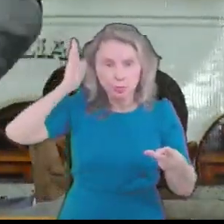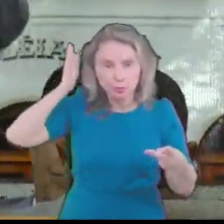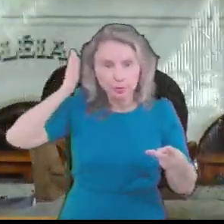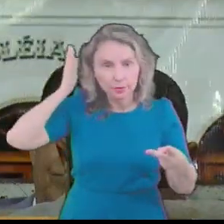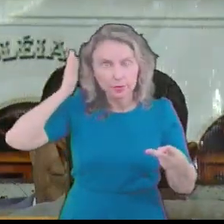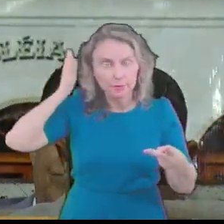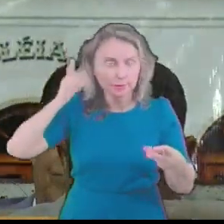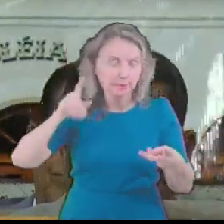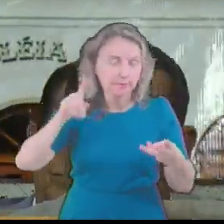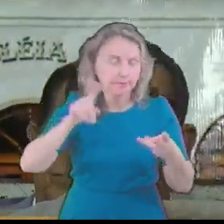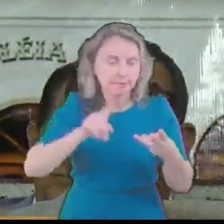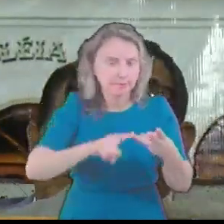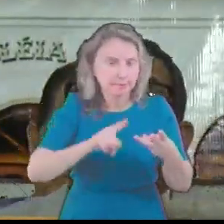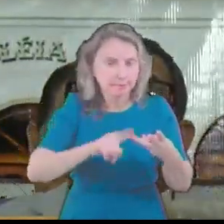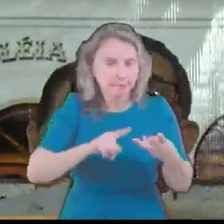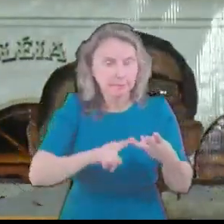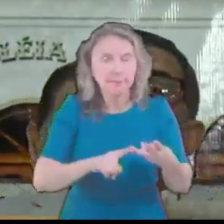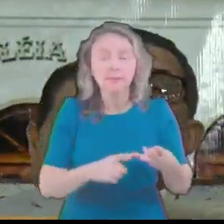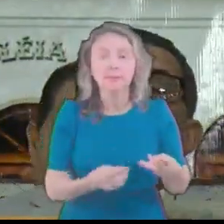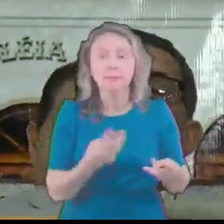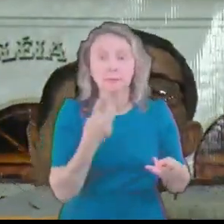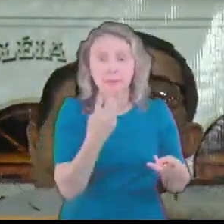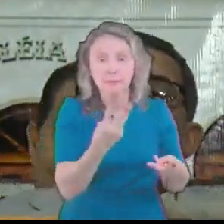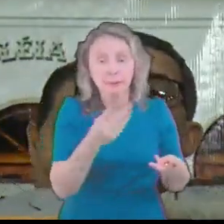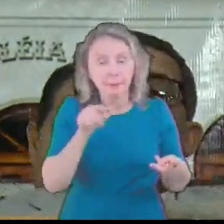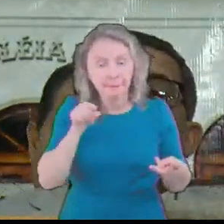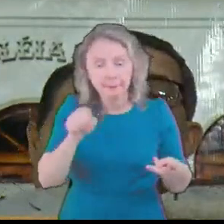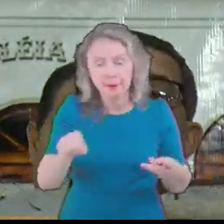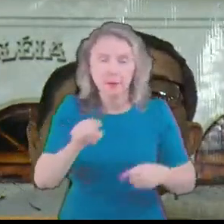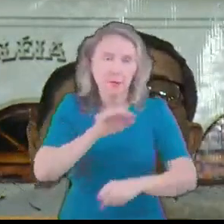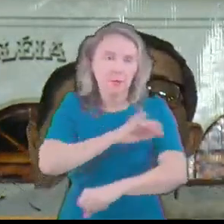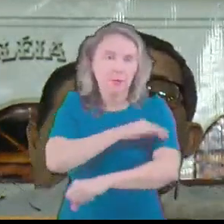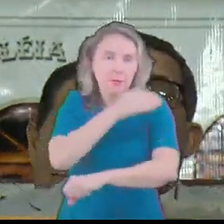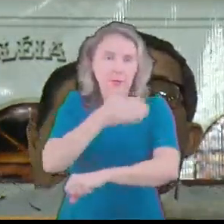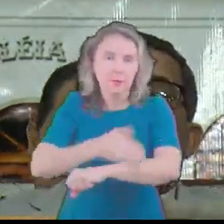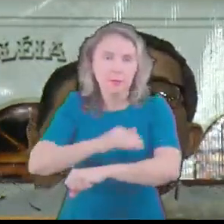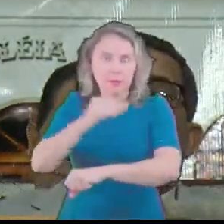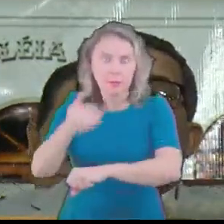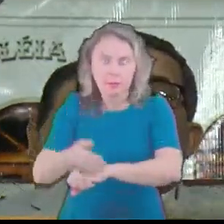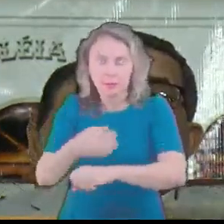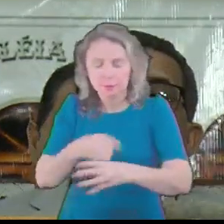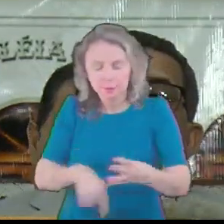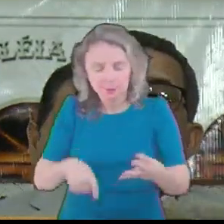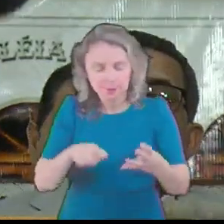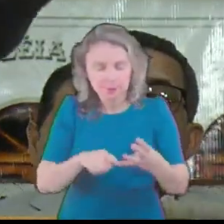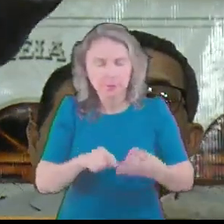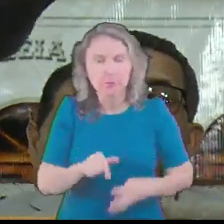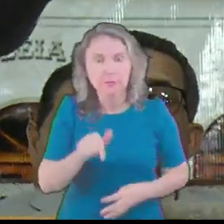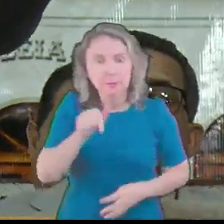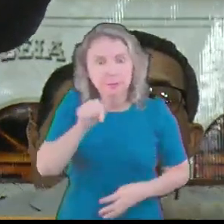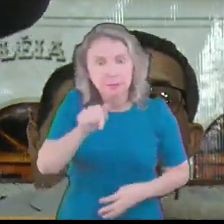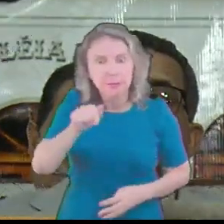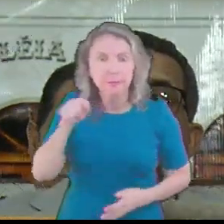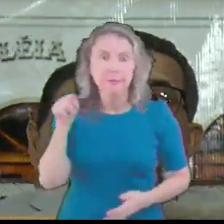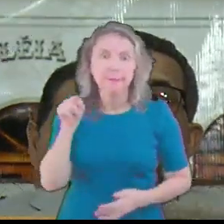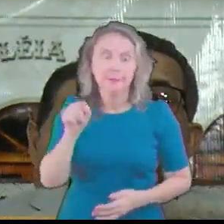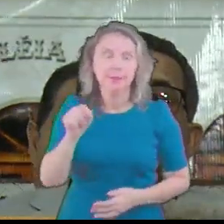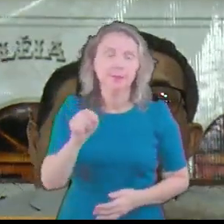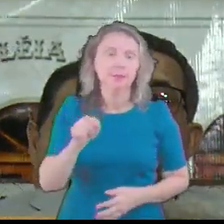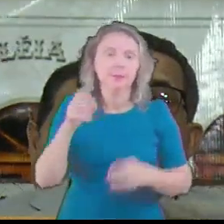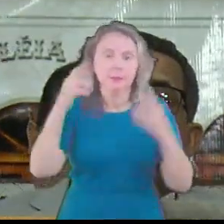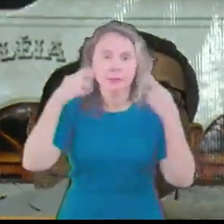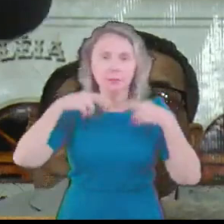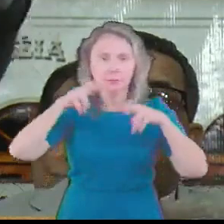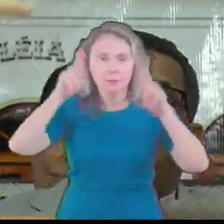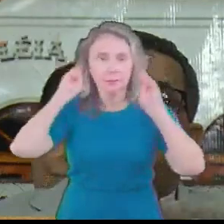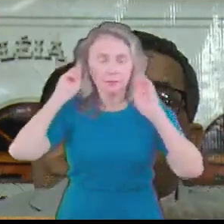Jó perde 3 mil camelos, 7 mil ovelhas. E para fechar, ele perde